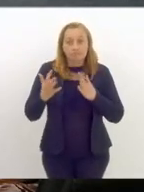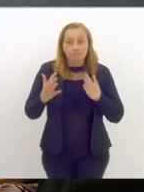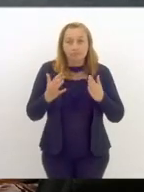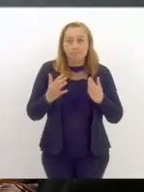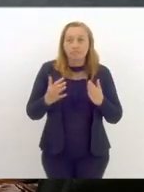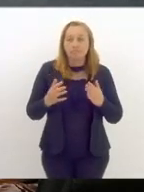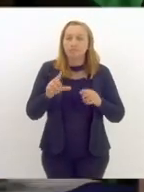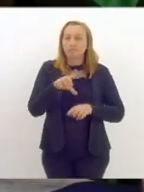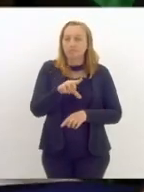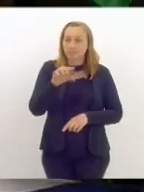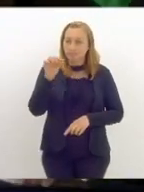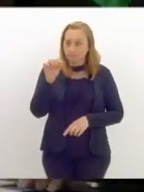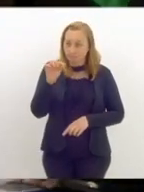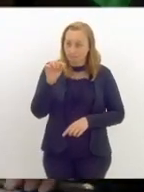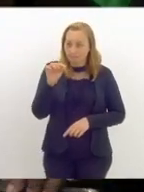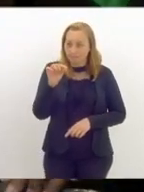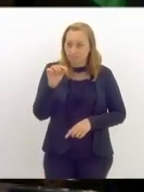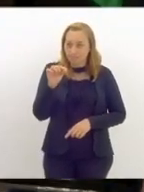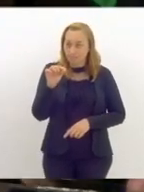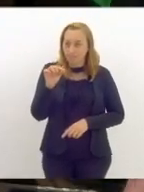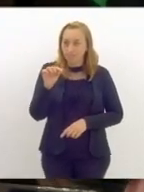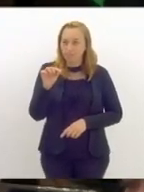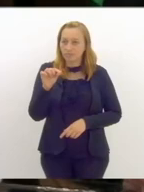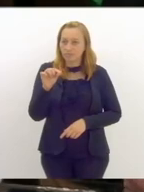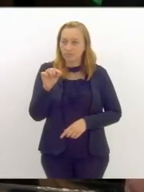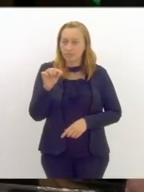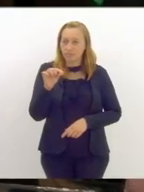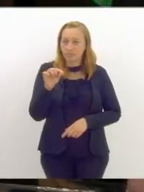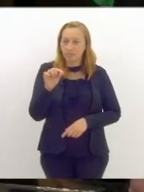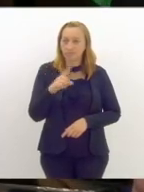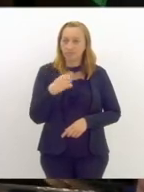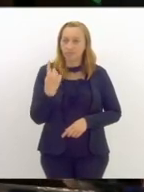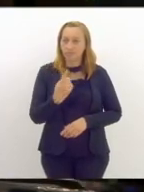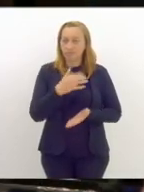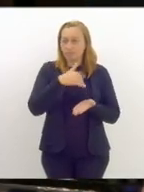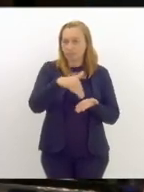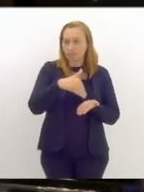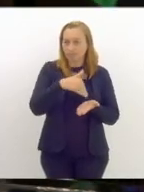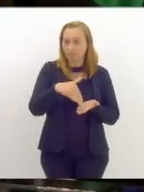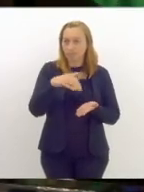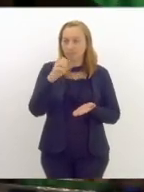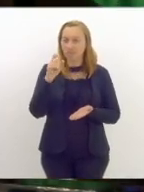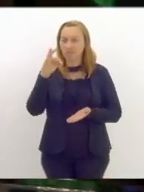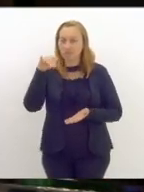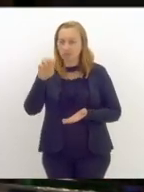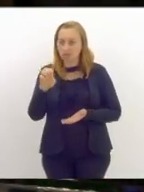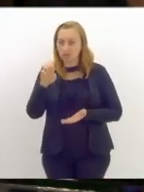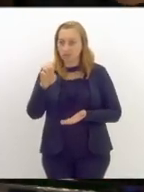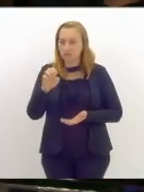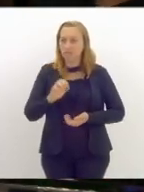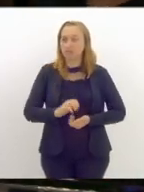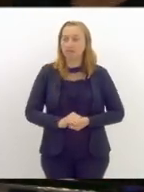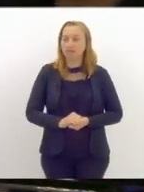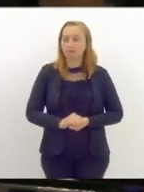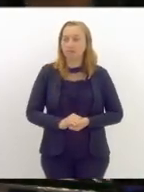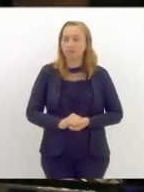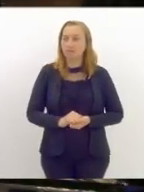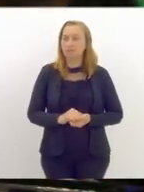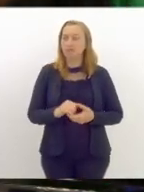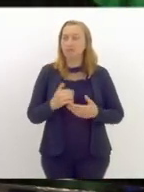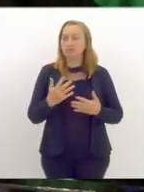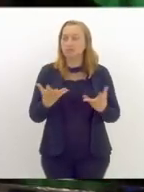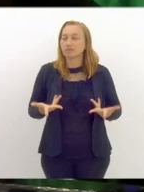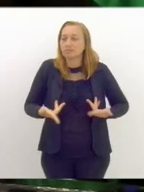pela escolha do nosso secretário Alexandre Schiep, pelo excelente